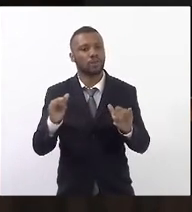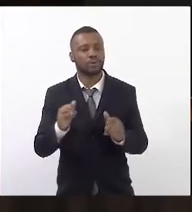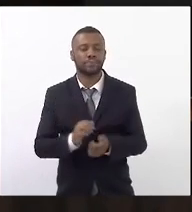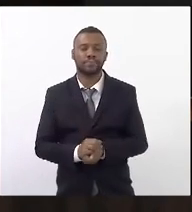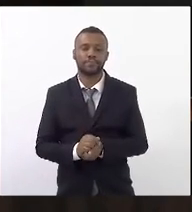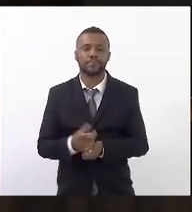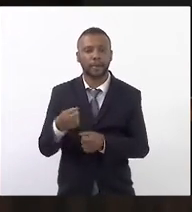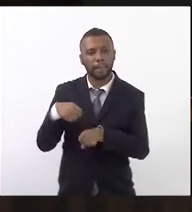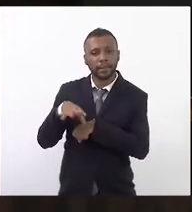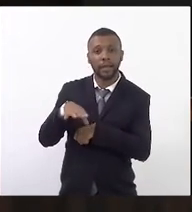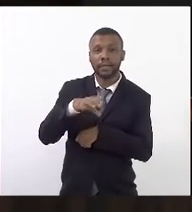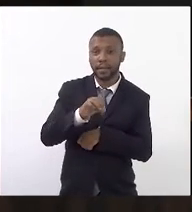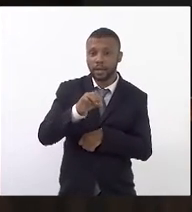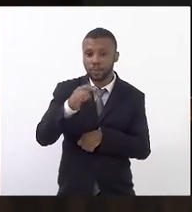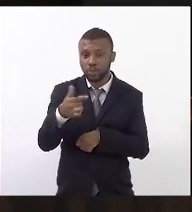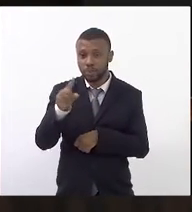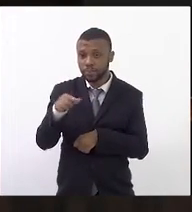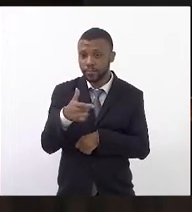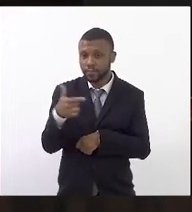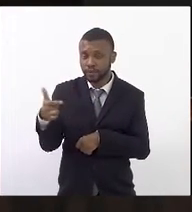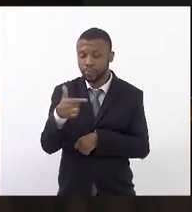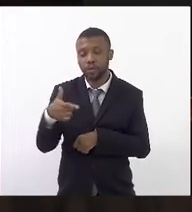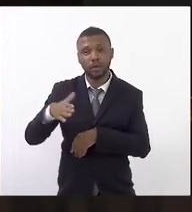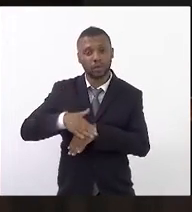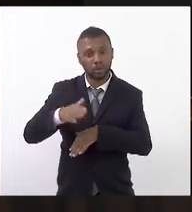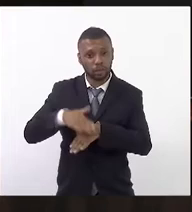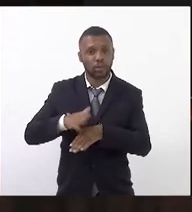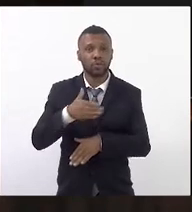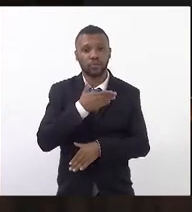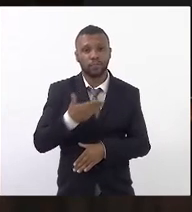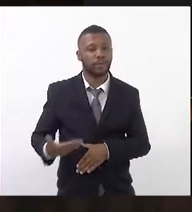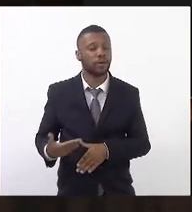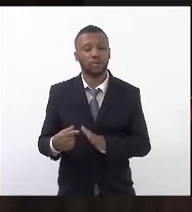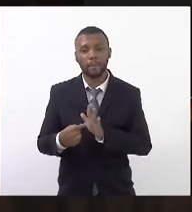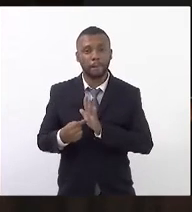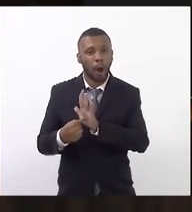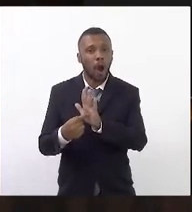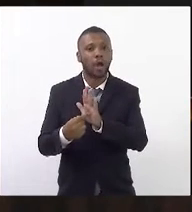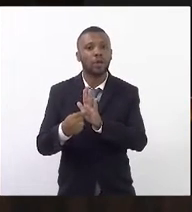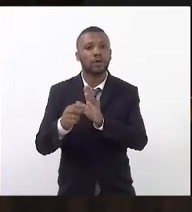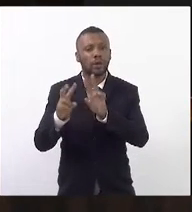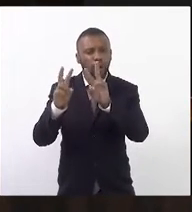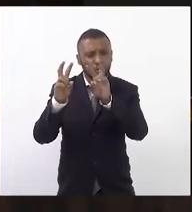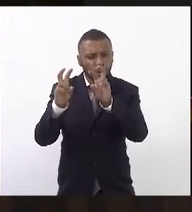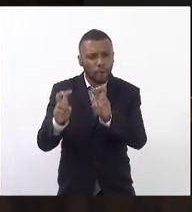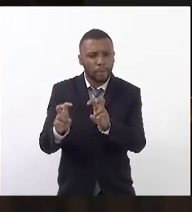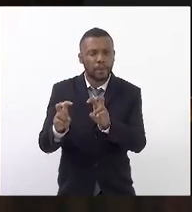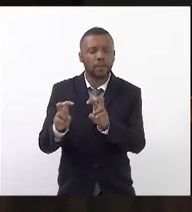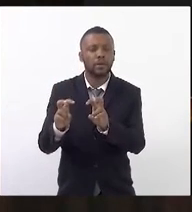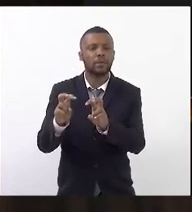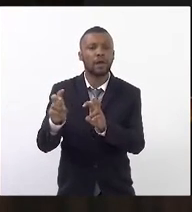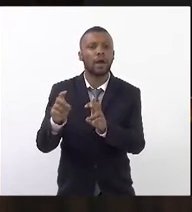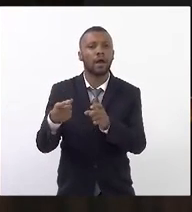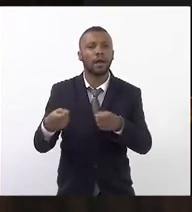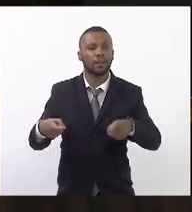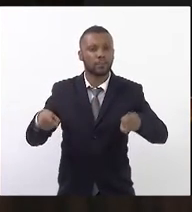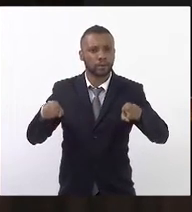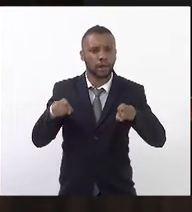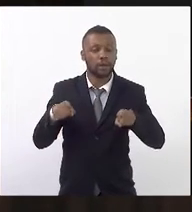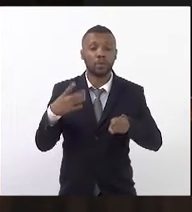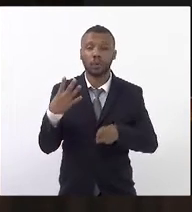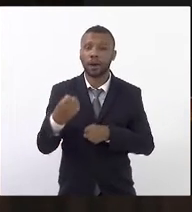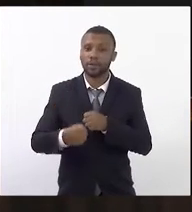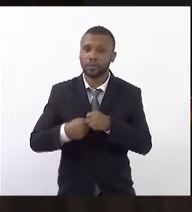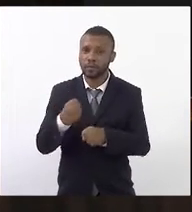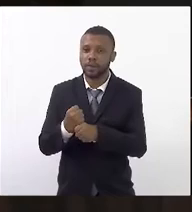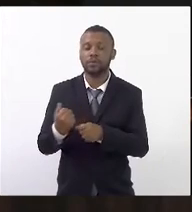Mensagem 02 de 22, de autoria do Poder Executivo, que indica o senhor José Antônio de Mello Portela Filho para exercer o mandato de 4 anos